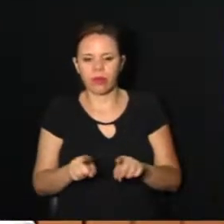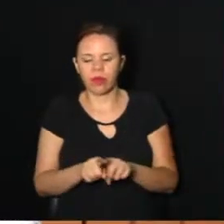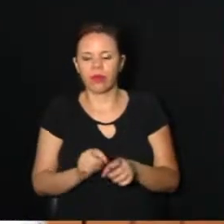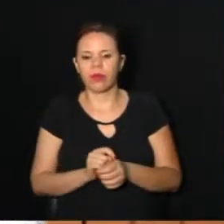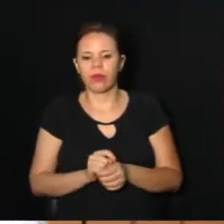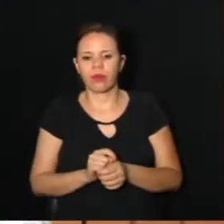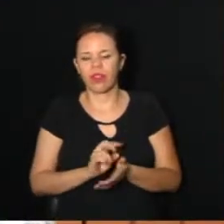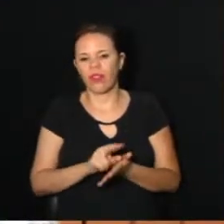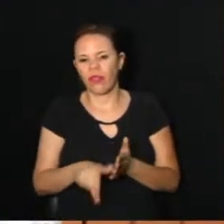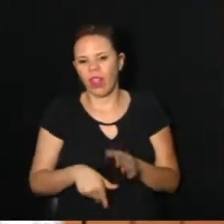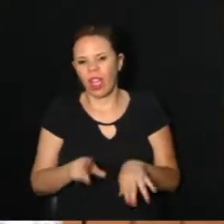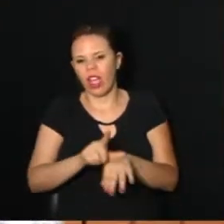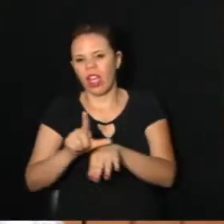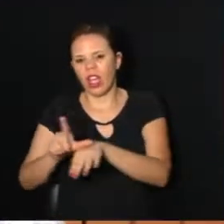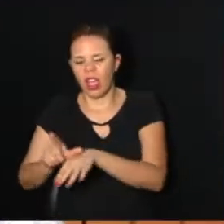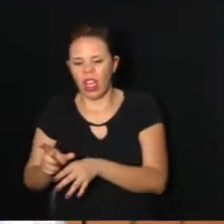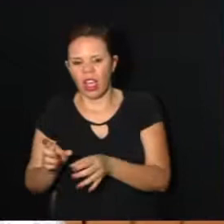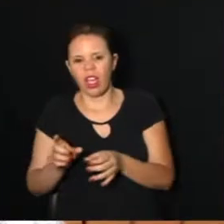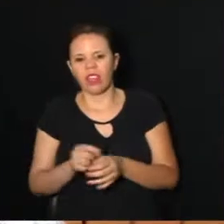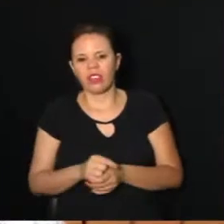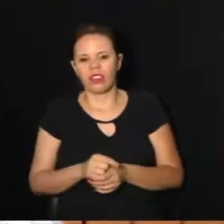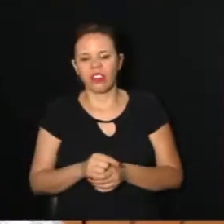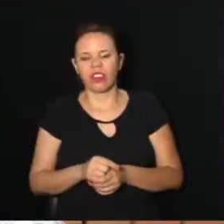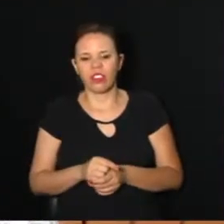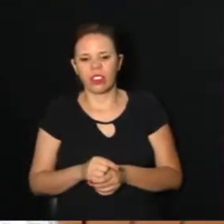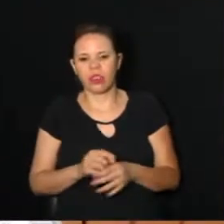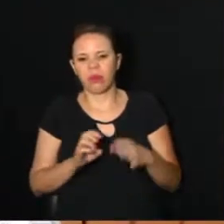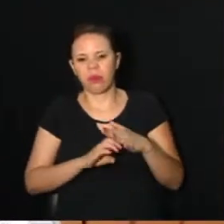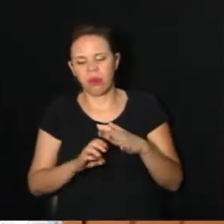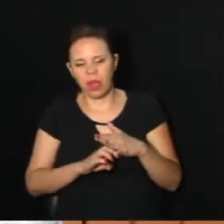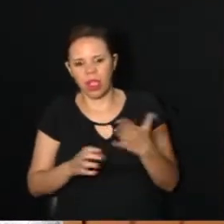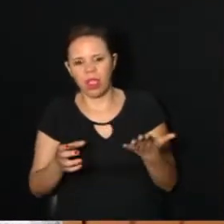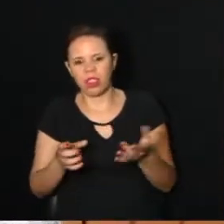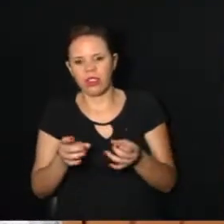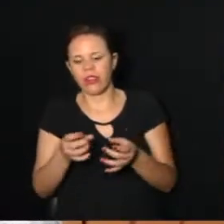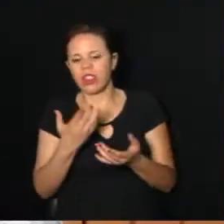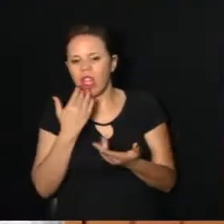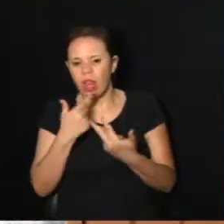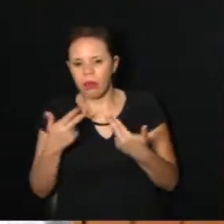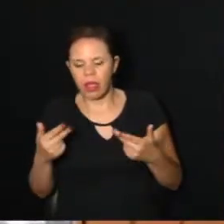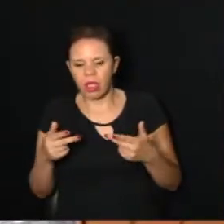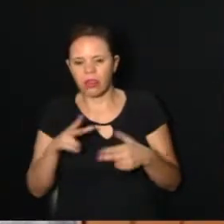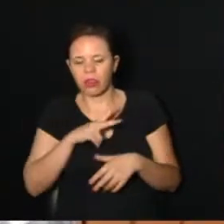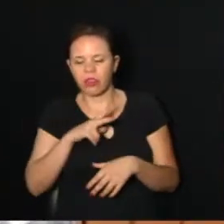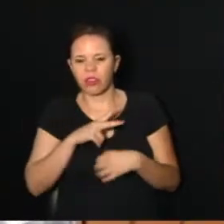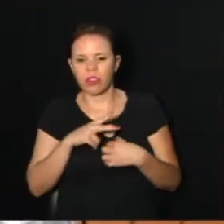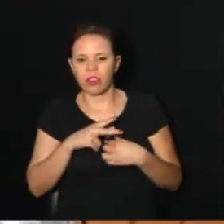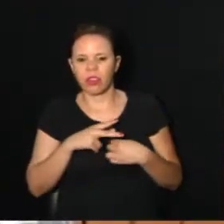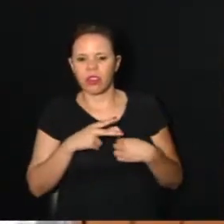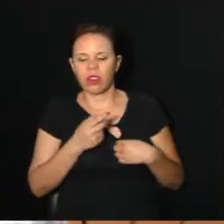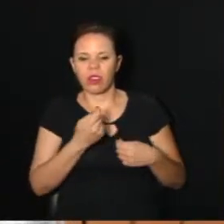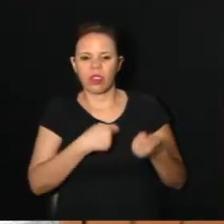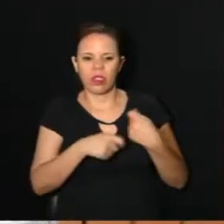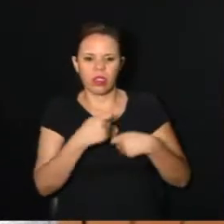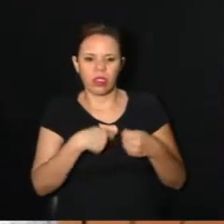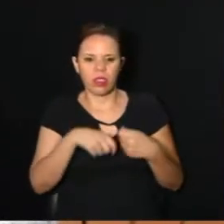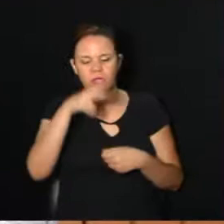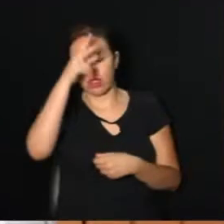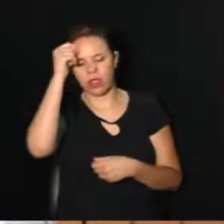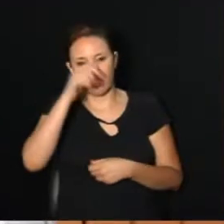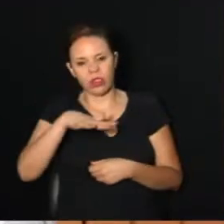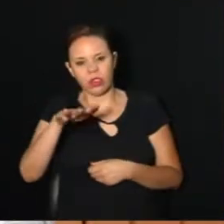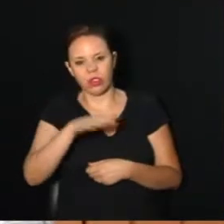varejistas, outros varejistas, cantinas, serviços de alimentação privativos, administração pública